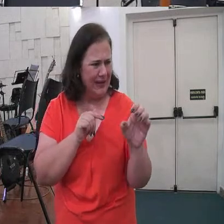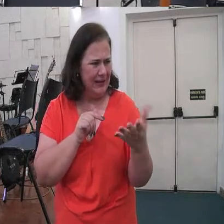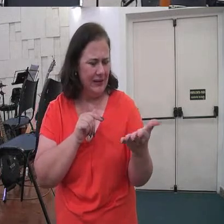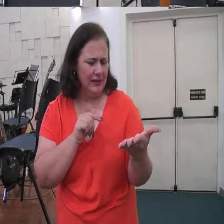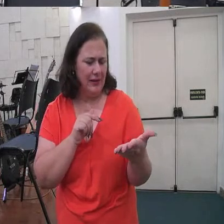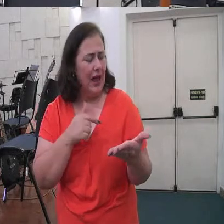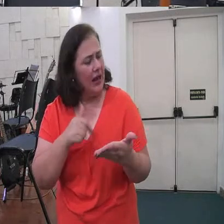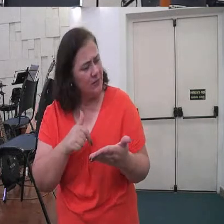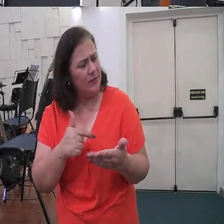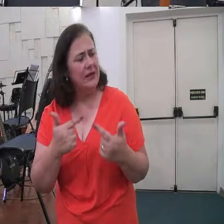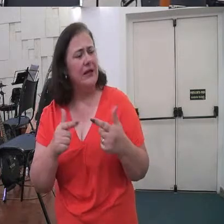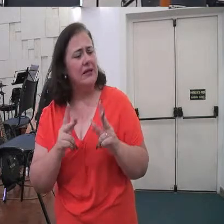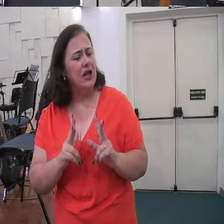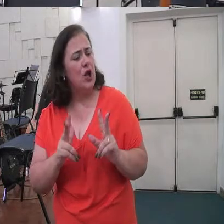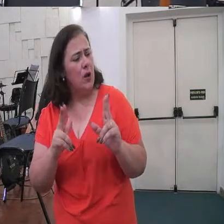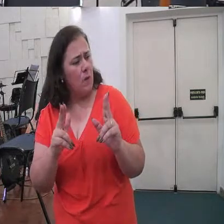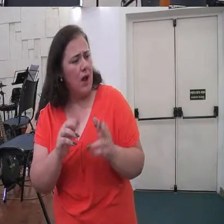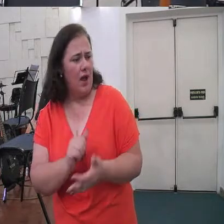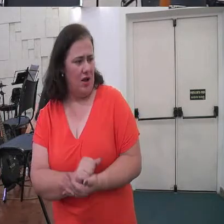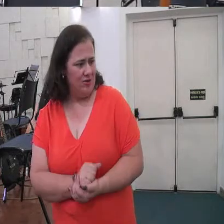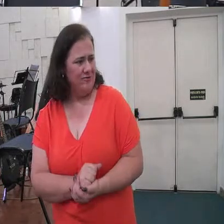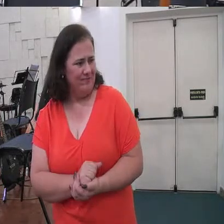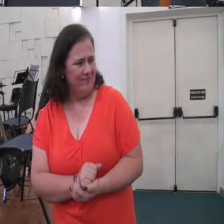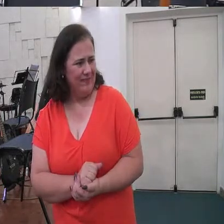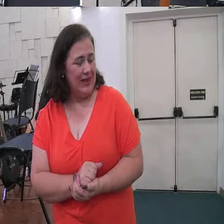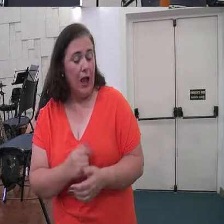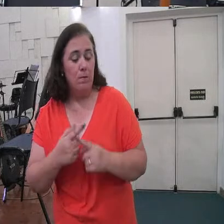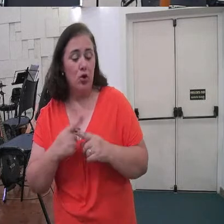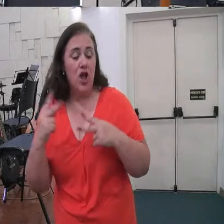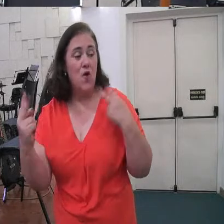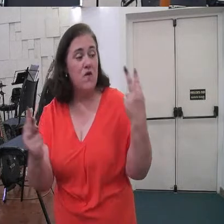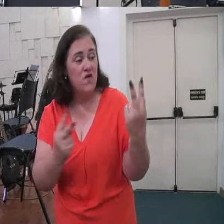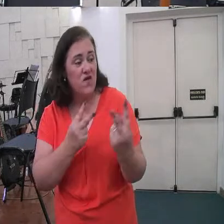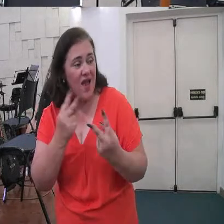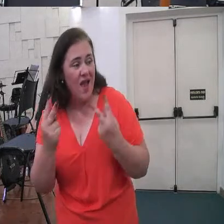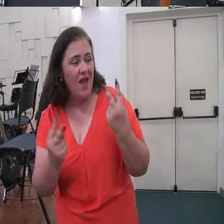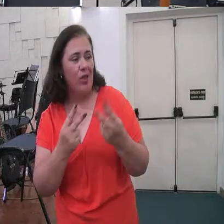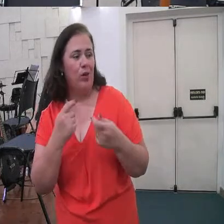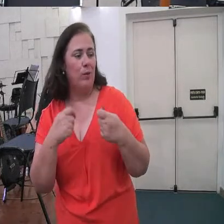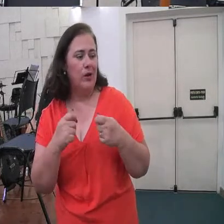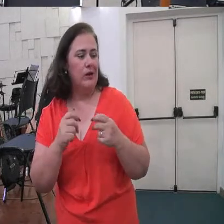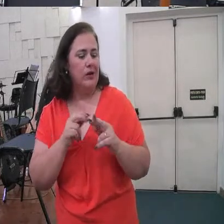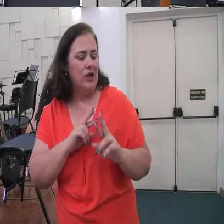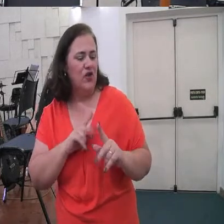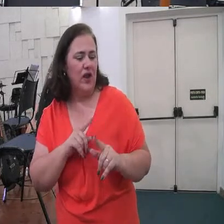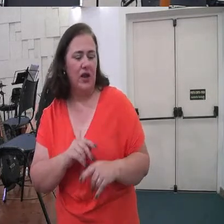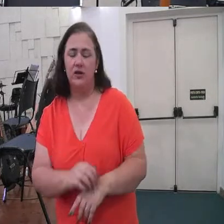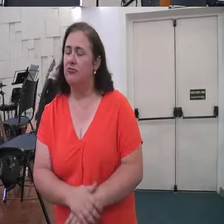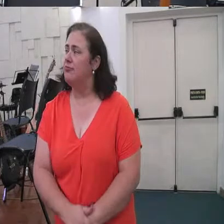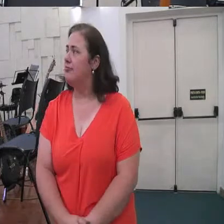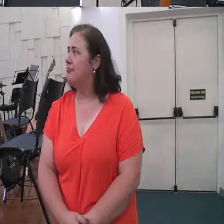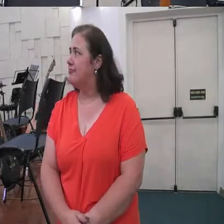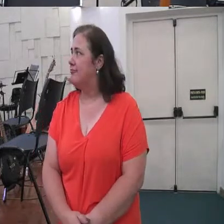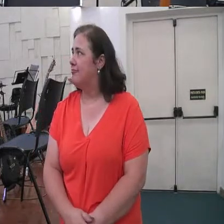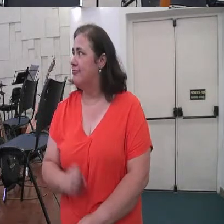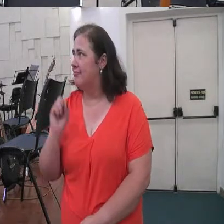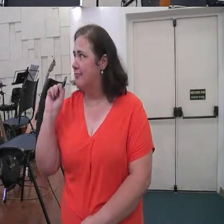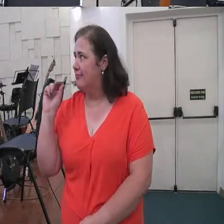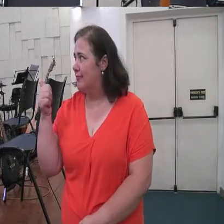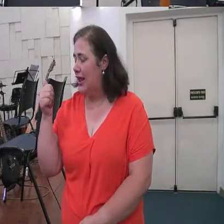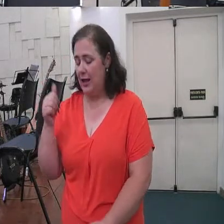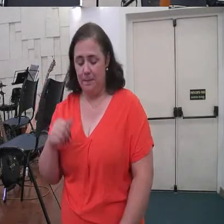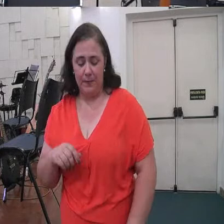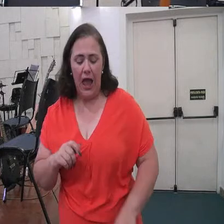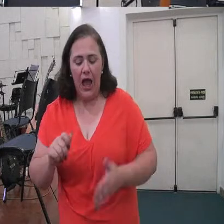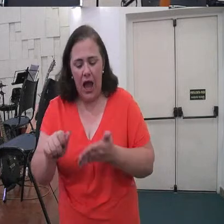esquerda, contra a direção do vento, entendeu? Aí o menininho foi lá e refez o desenho, corrigindo